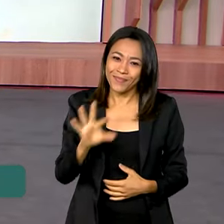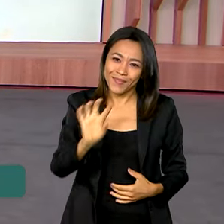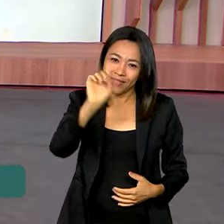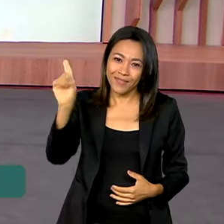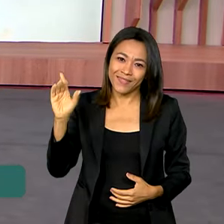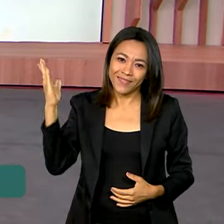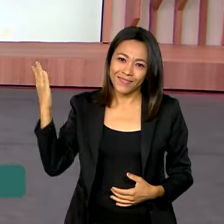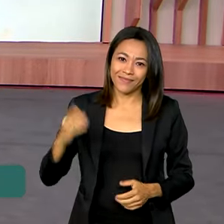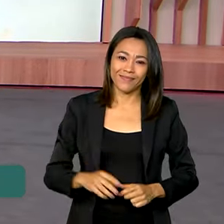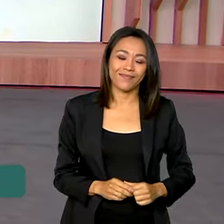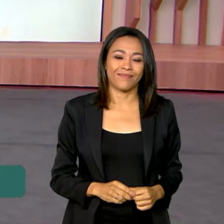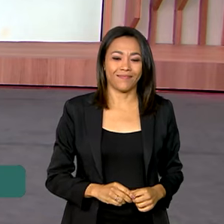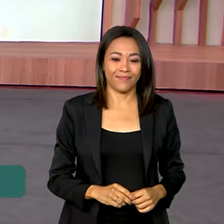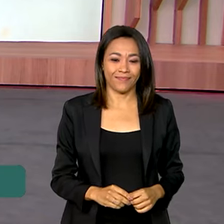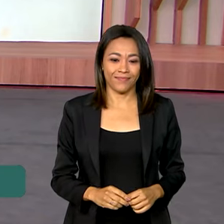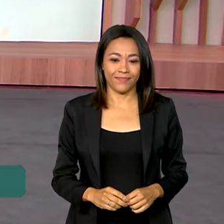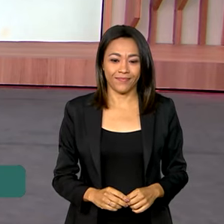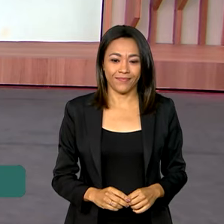Marcinha.